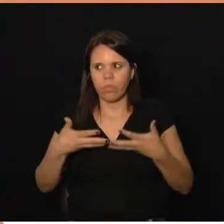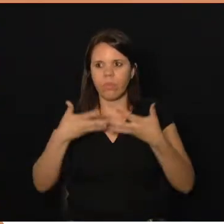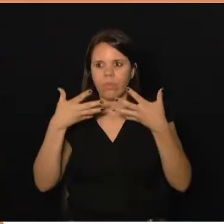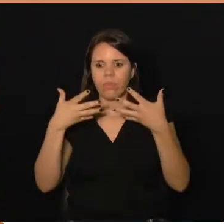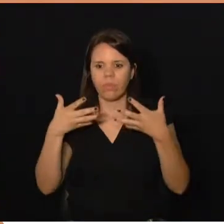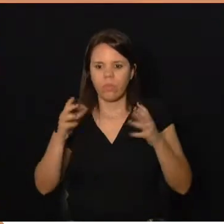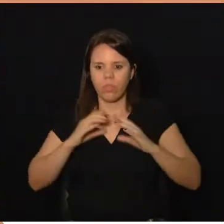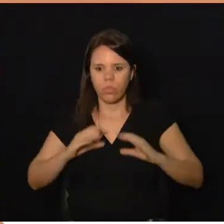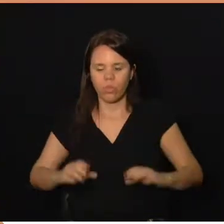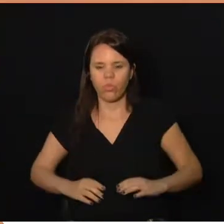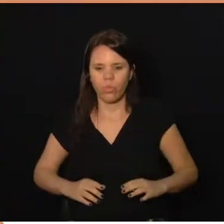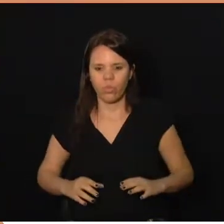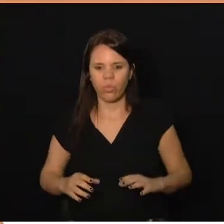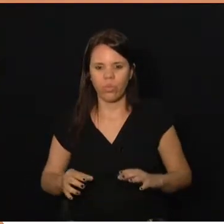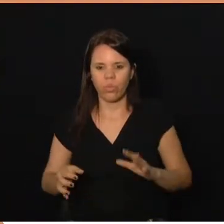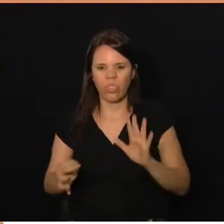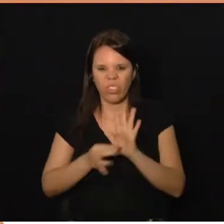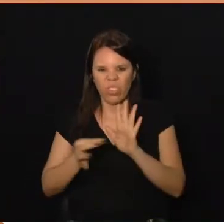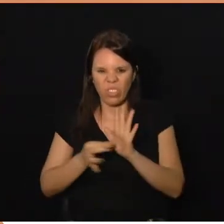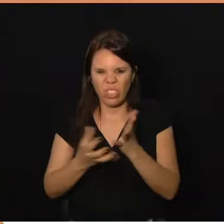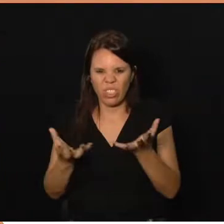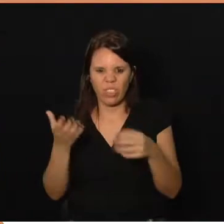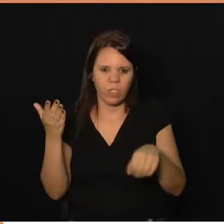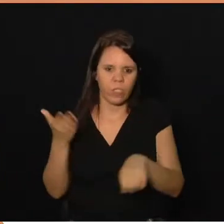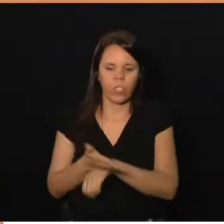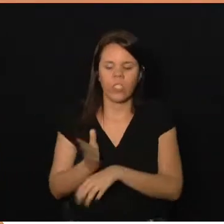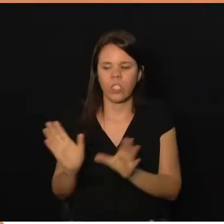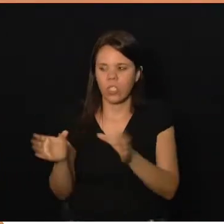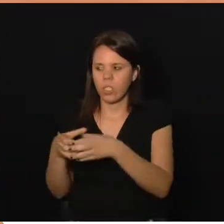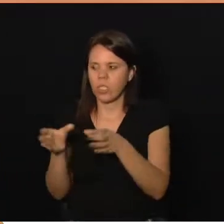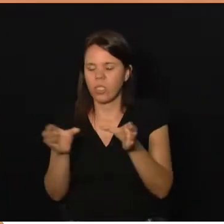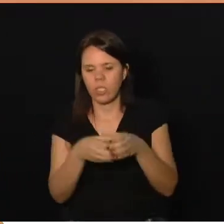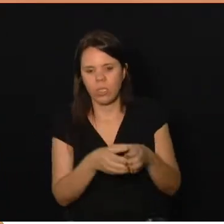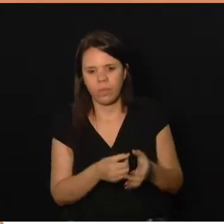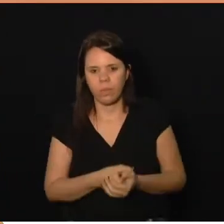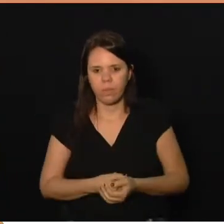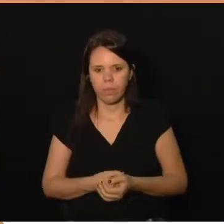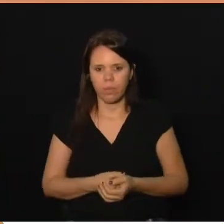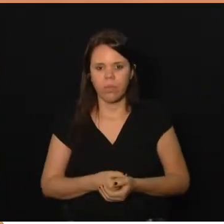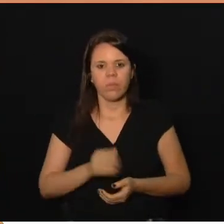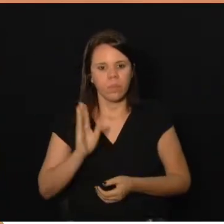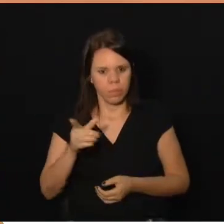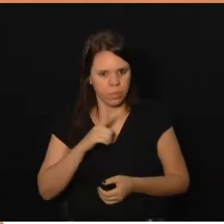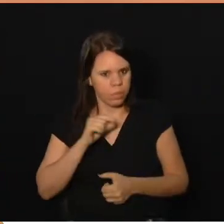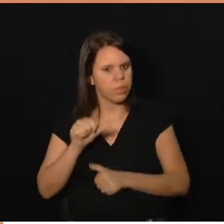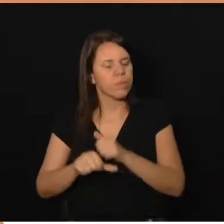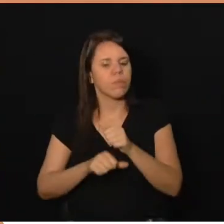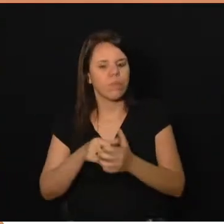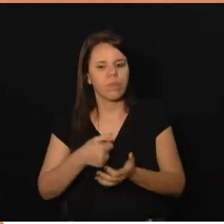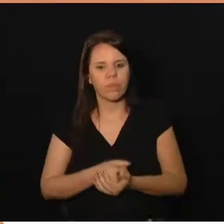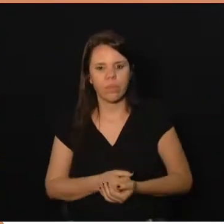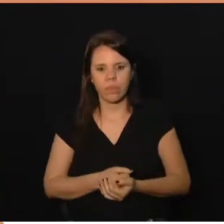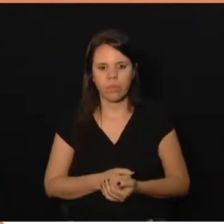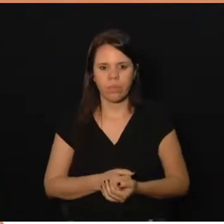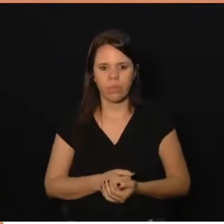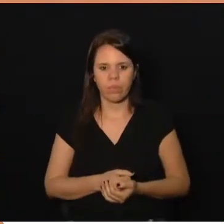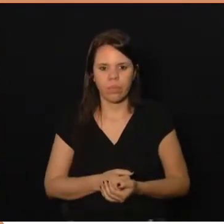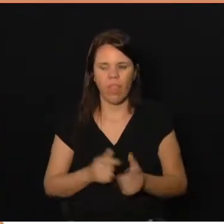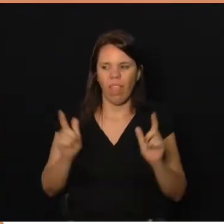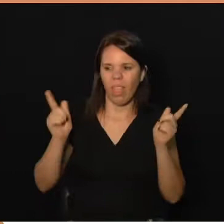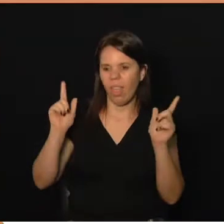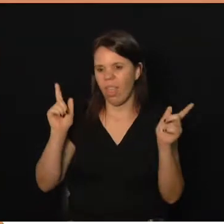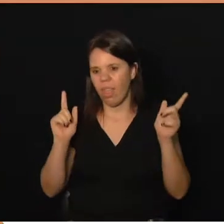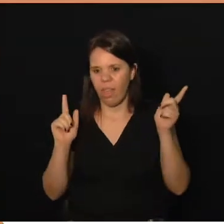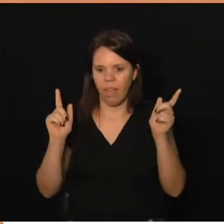Ele é mais crítico, ele quer participar de certos grupos, então ele já tem aquela mudança, né? A